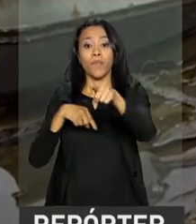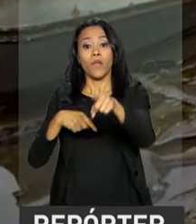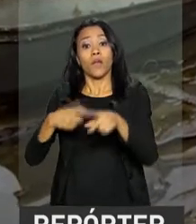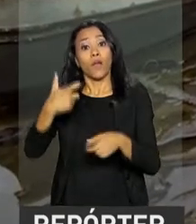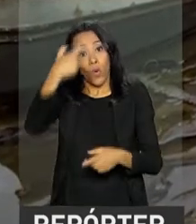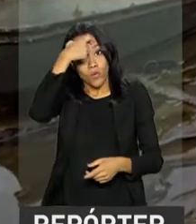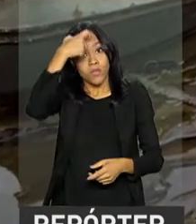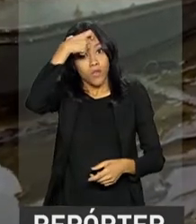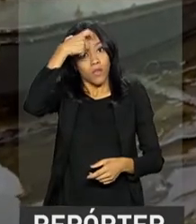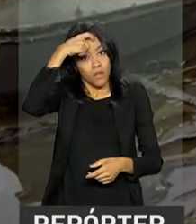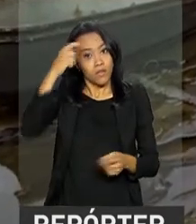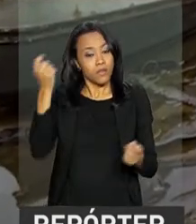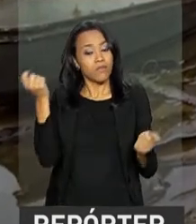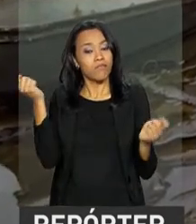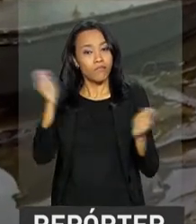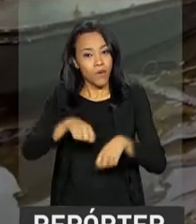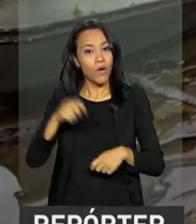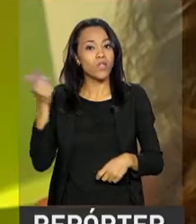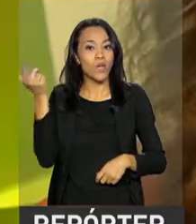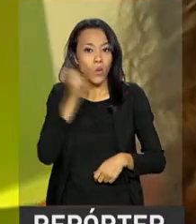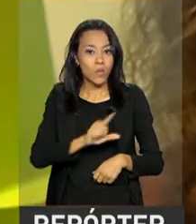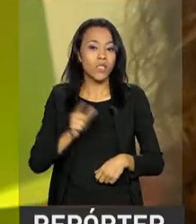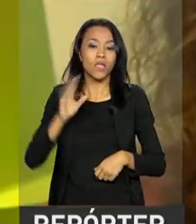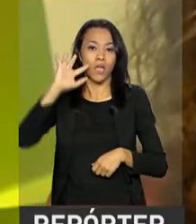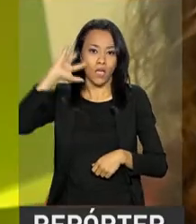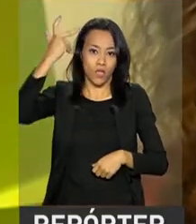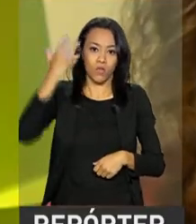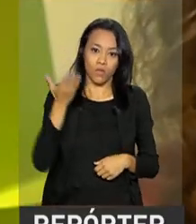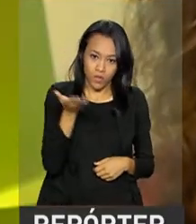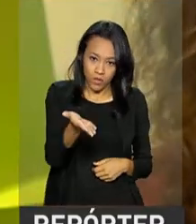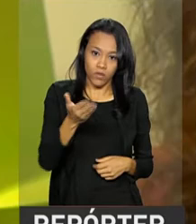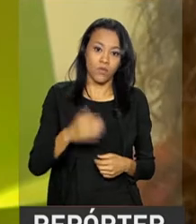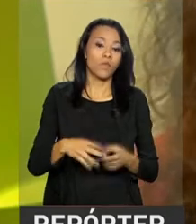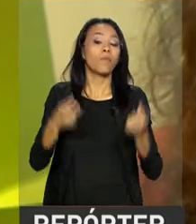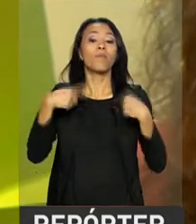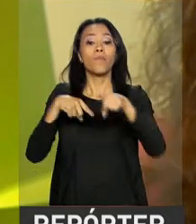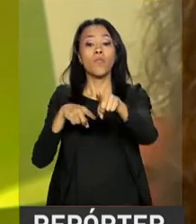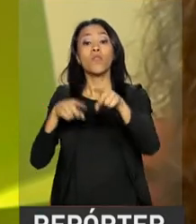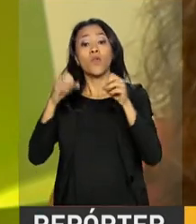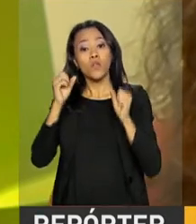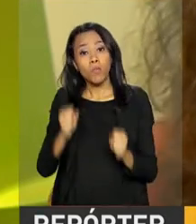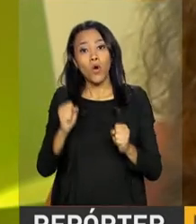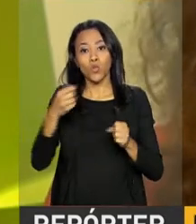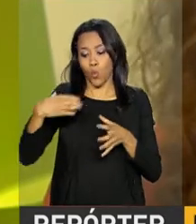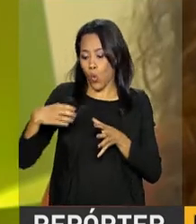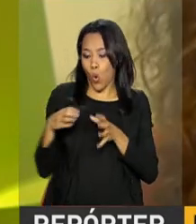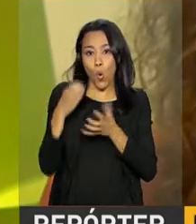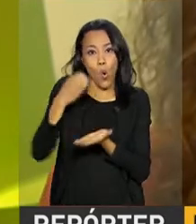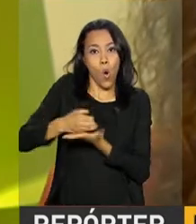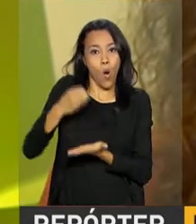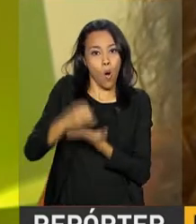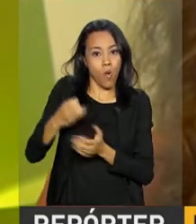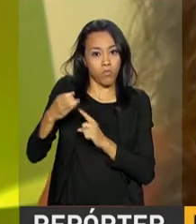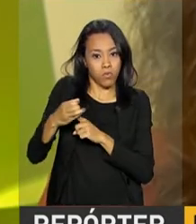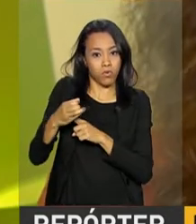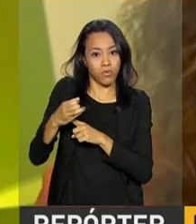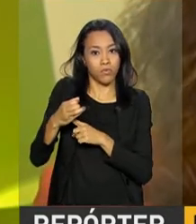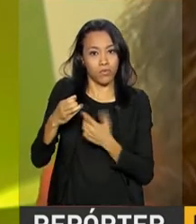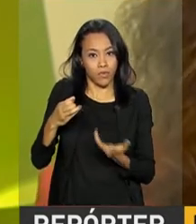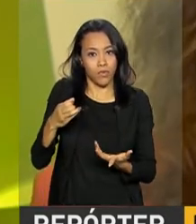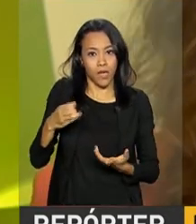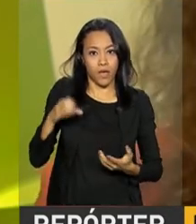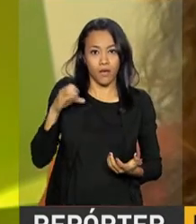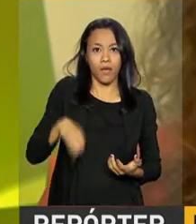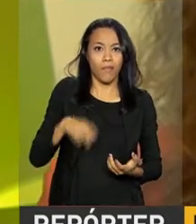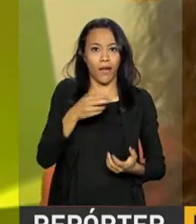ajudar a salvar os nossos oceanos a gente pode carregar com a gente um copo reutilizável nem é pra deixar